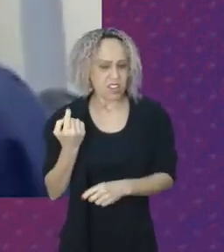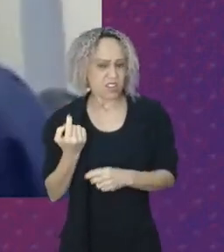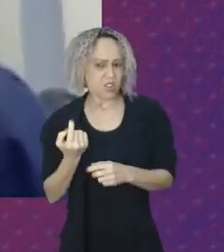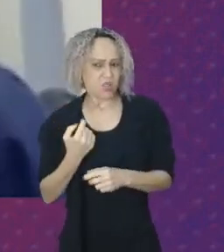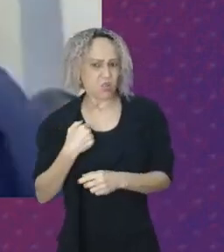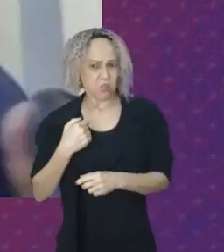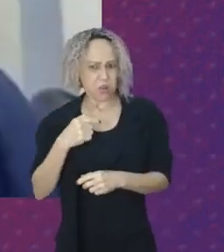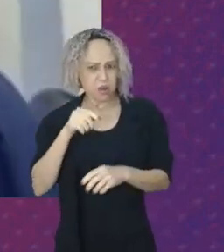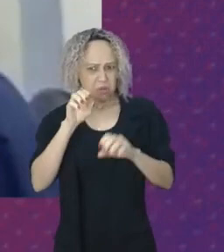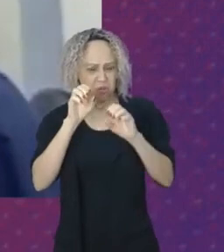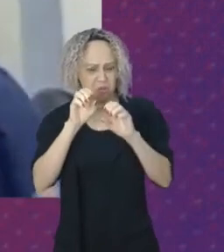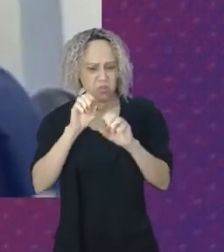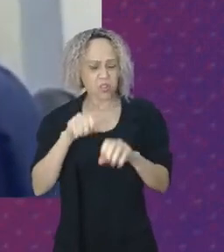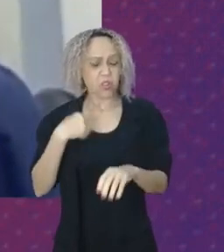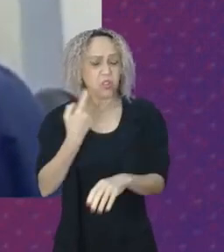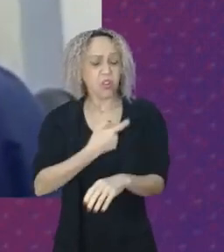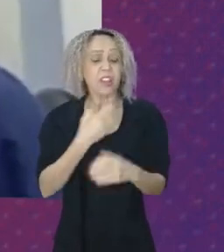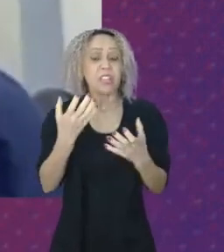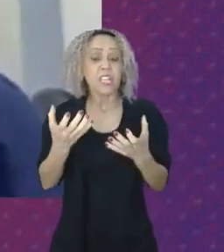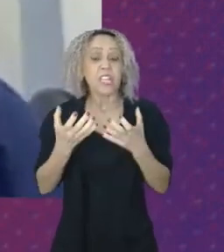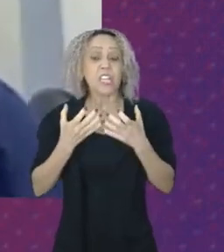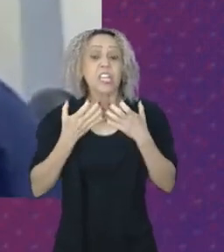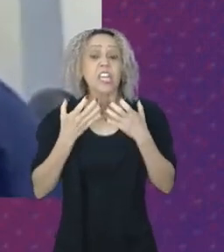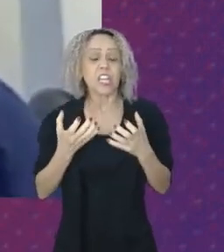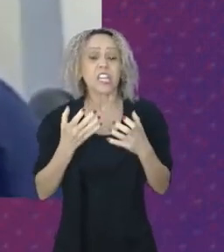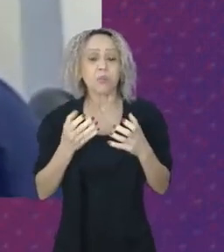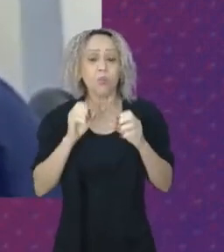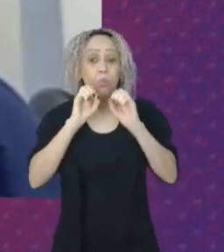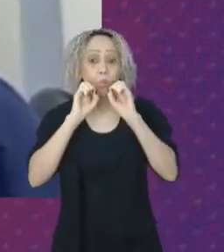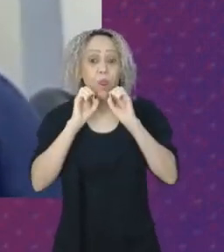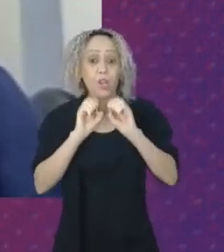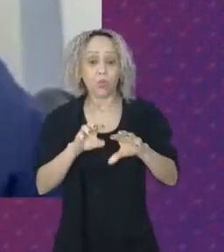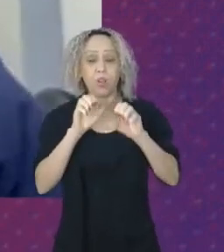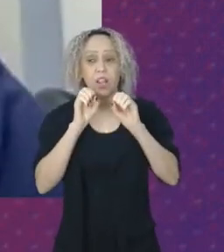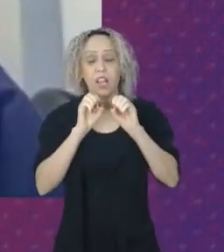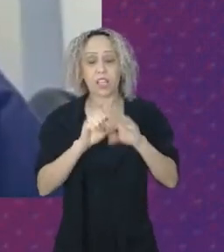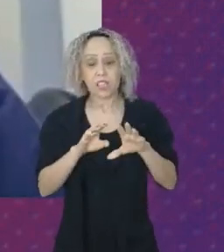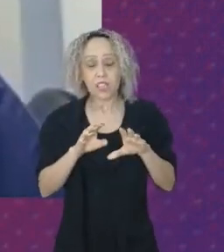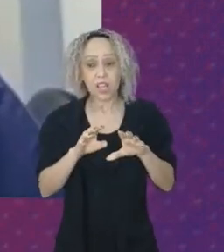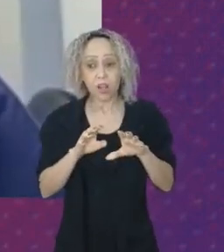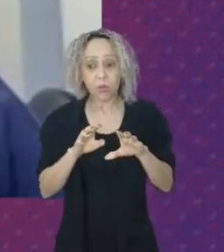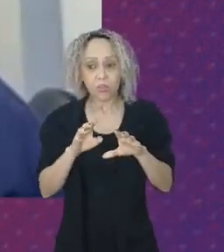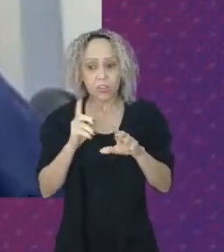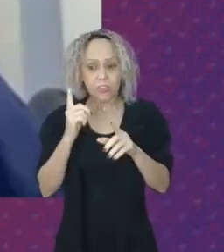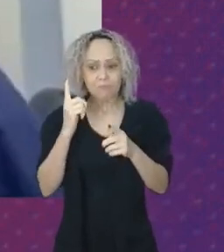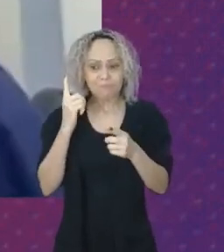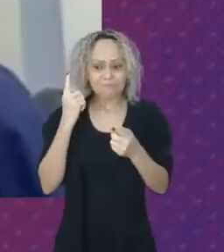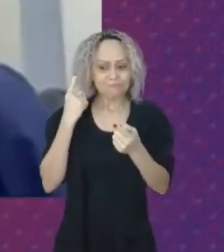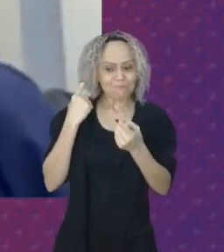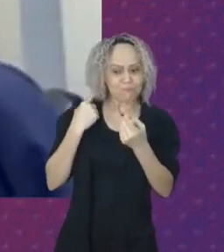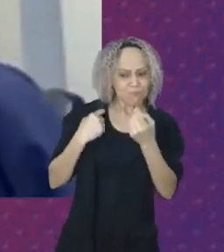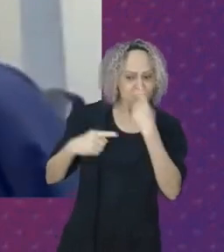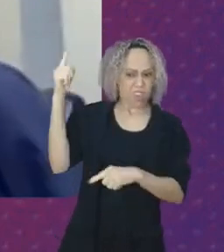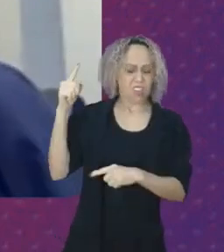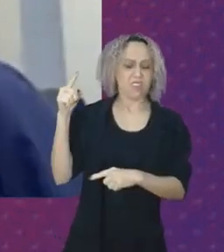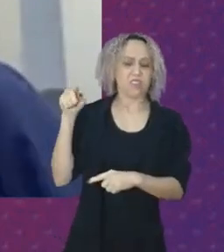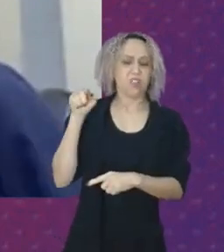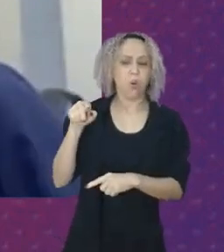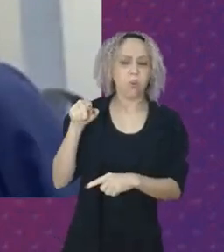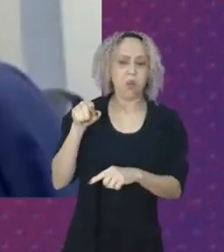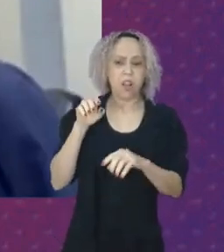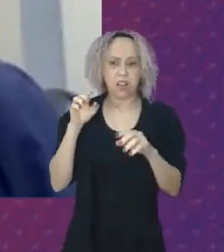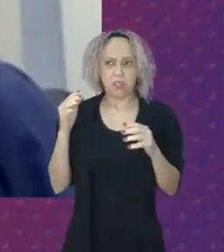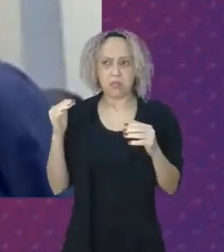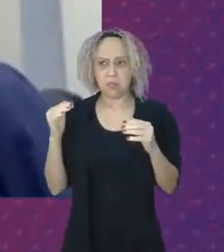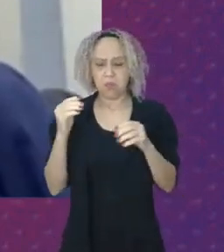reproduzindo essa sociedade desigual que aí está. Porque a educação, ela também pode servir como